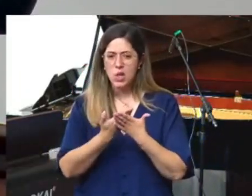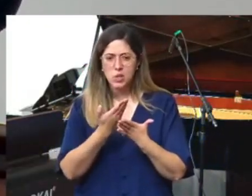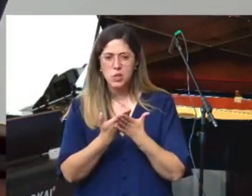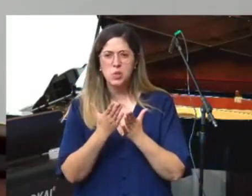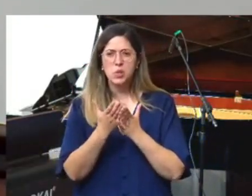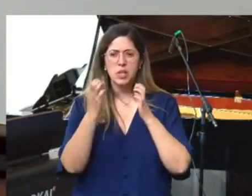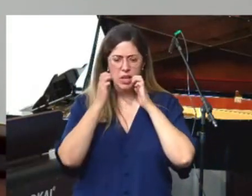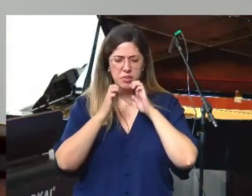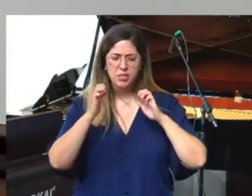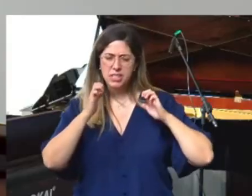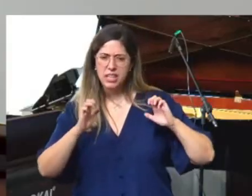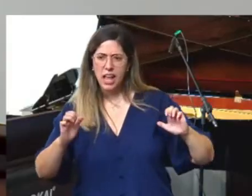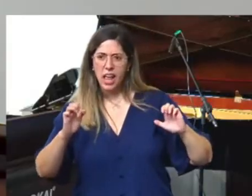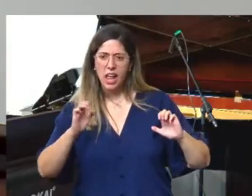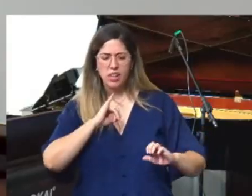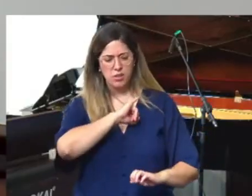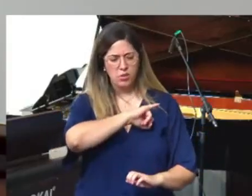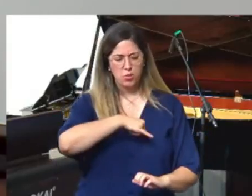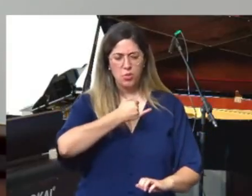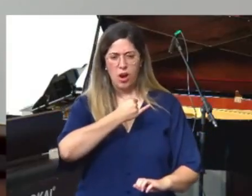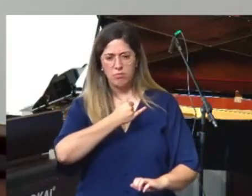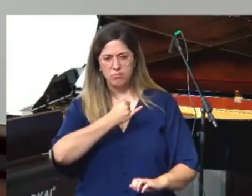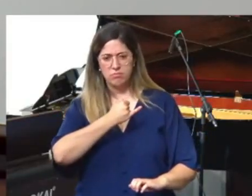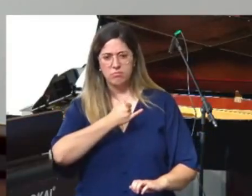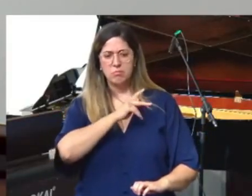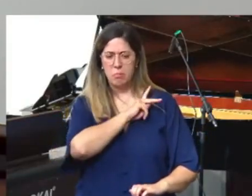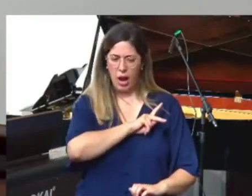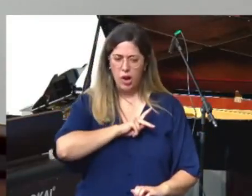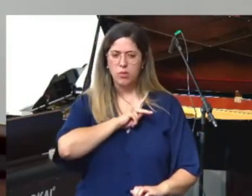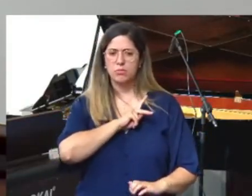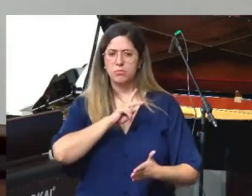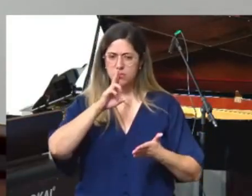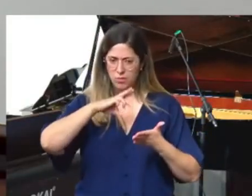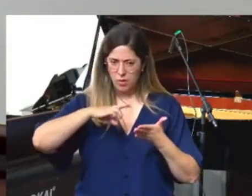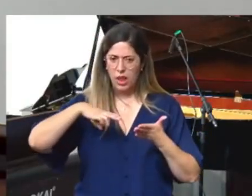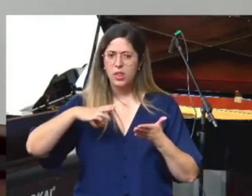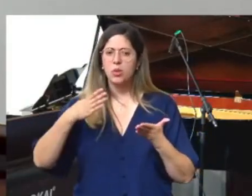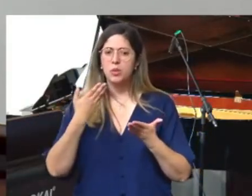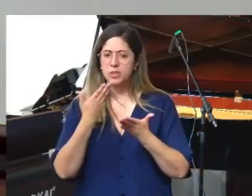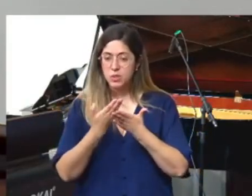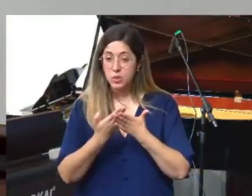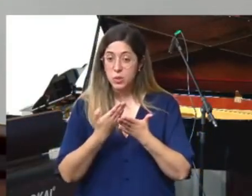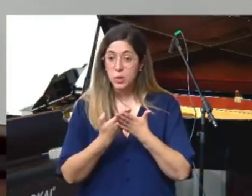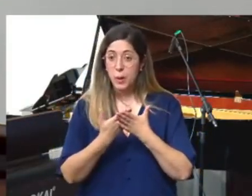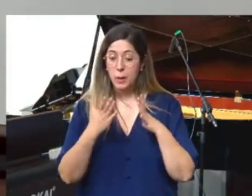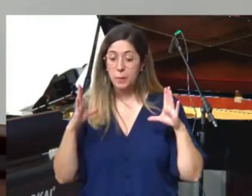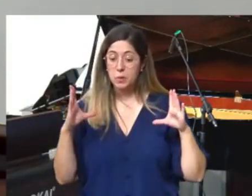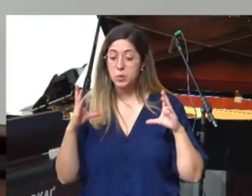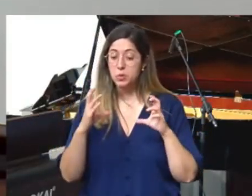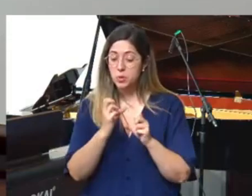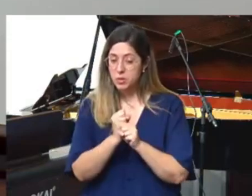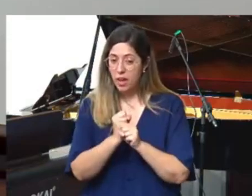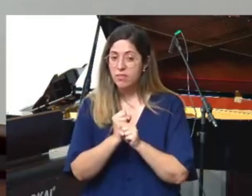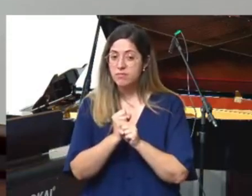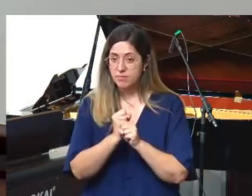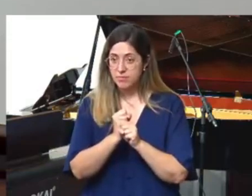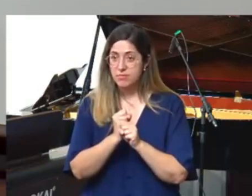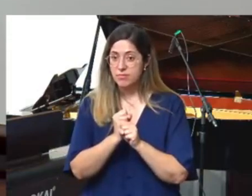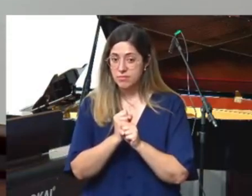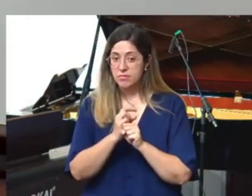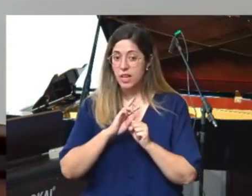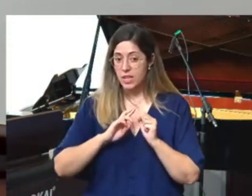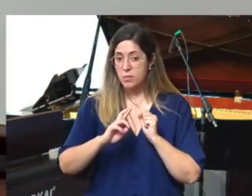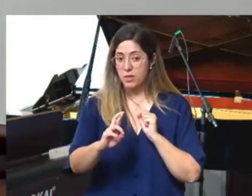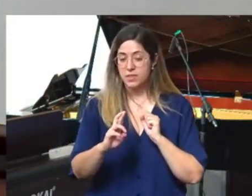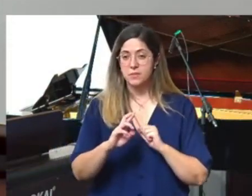de Paulo, de Pedro, de João, para não chegarmos a uma conclusão precipitada. Agora,